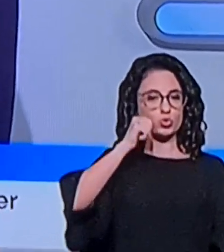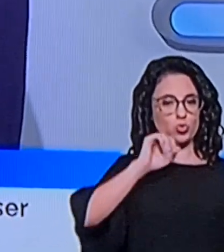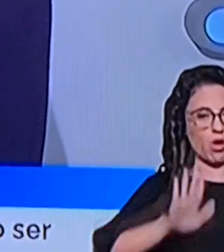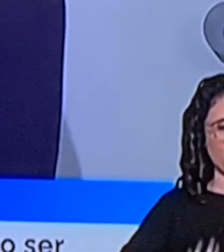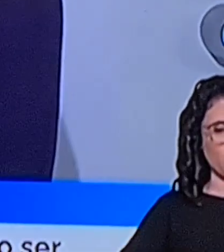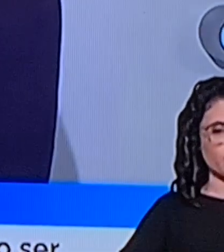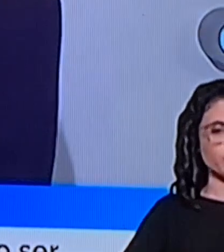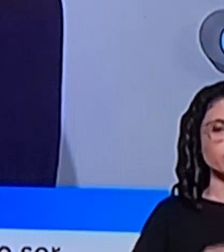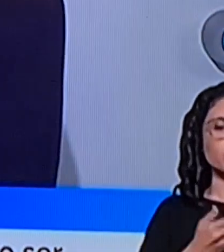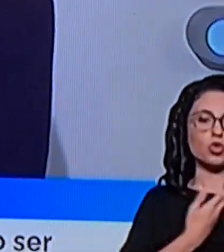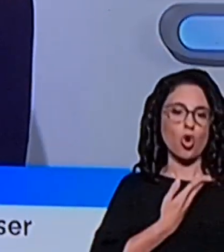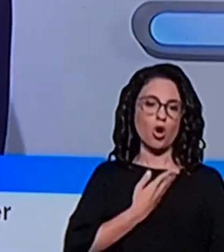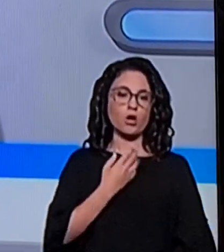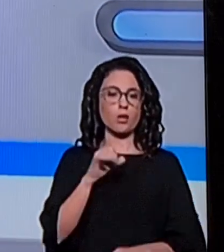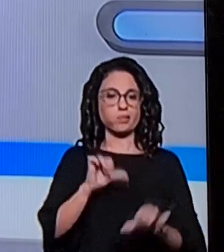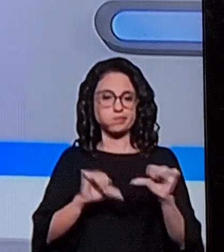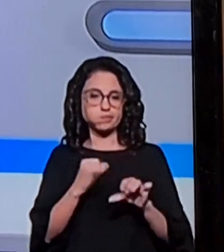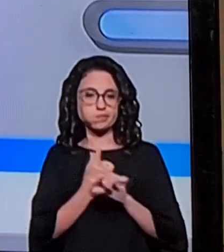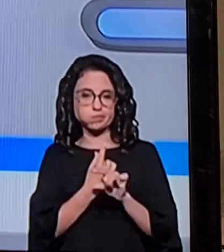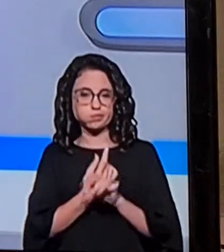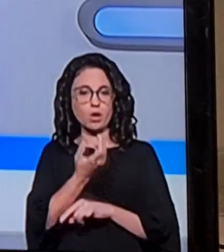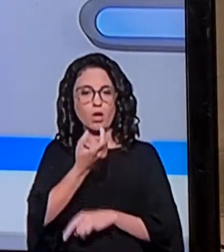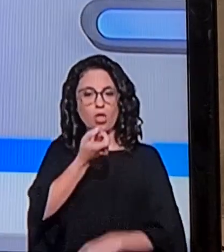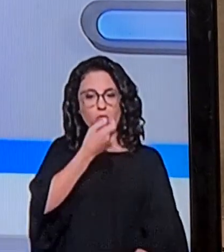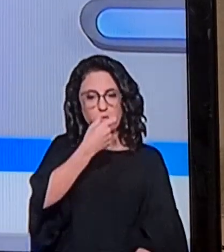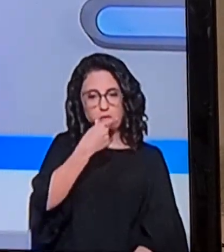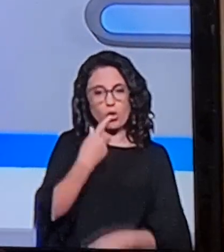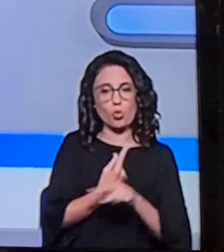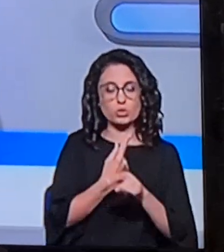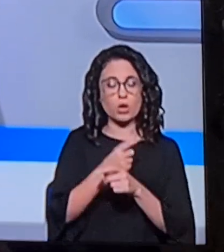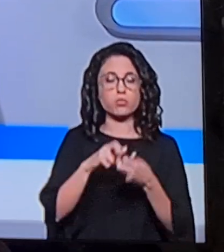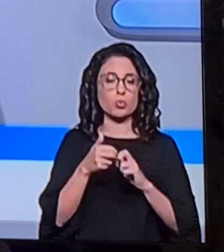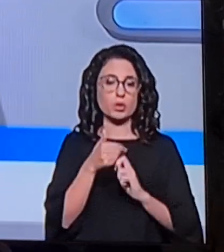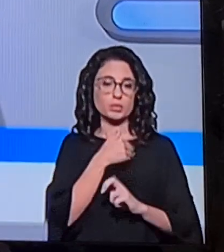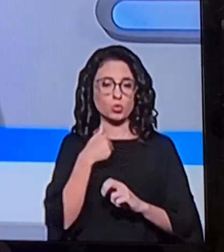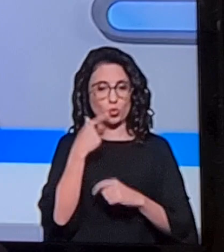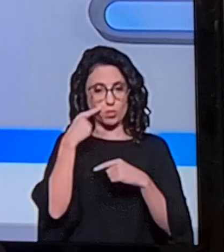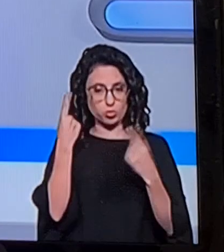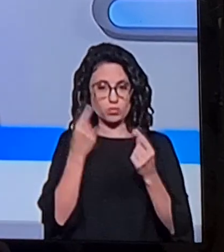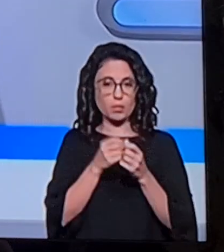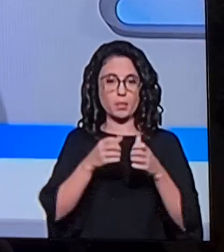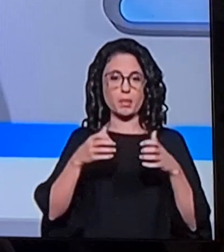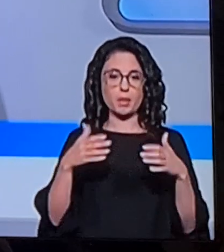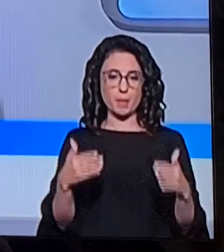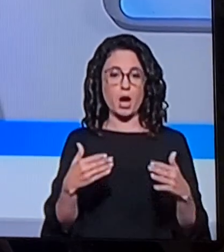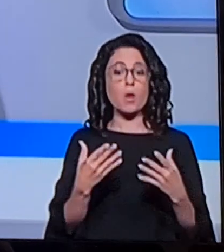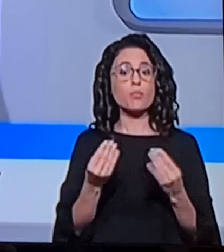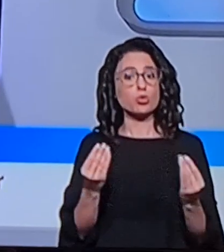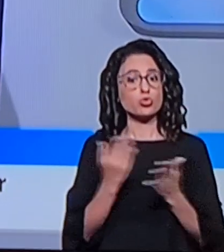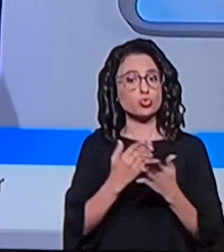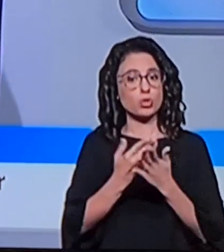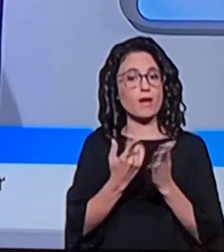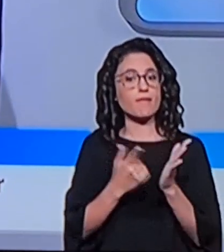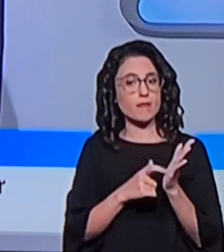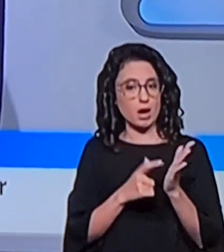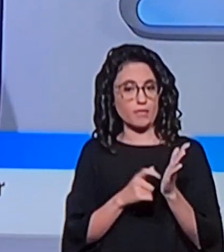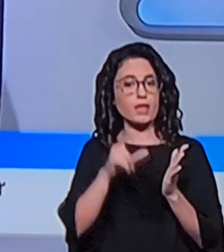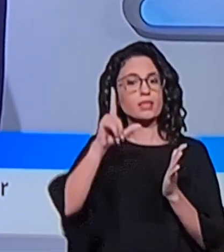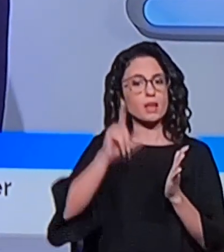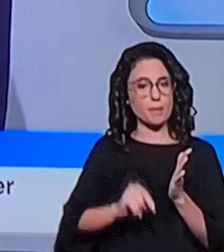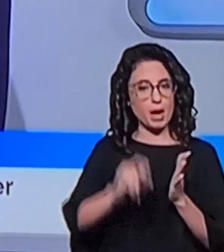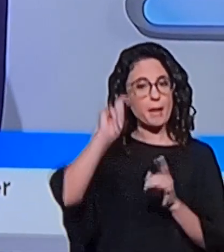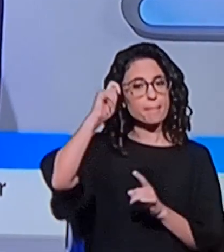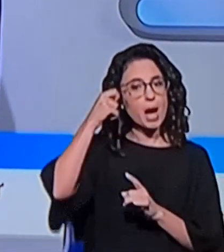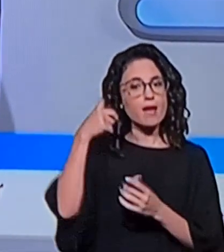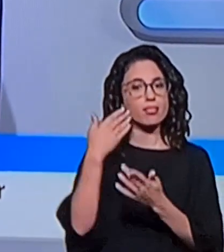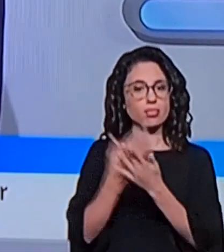O consumo de drogas sintéticas nas regiões autónomas é um problema crescente de saúde pública. Muitas estão ainda por estudar, bem como as consequências